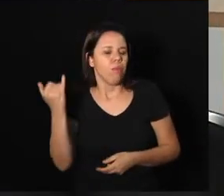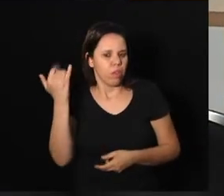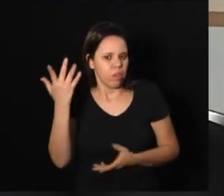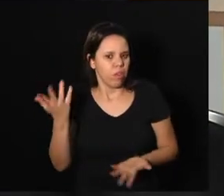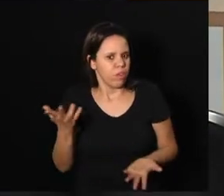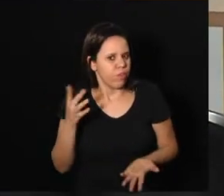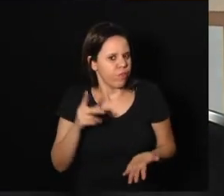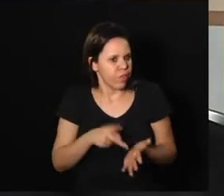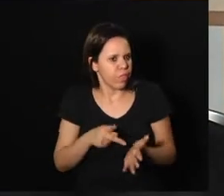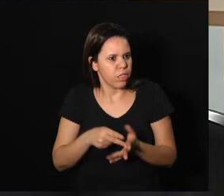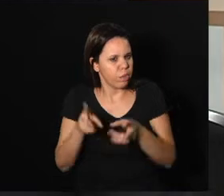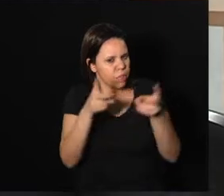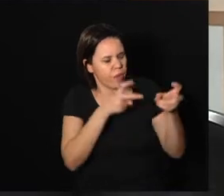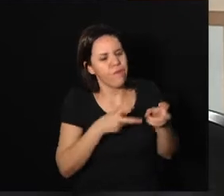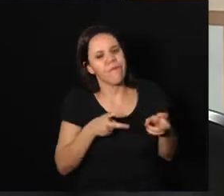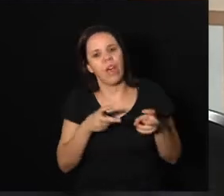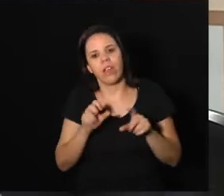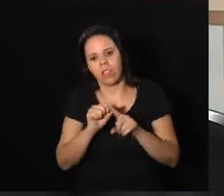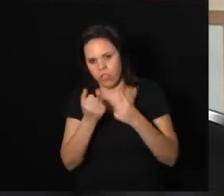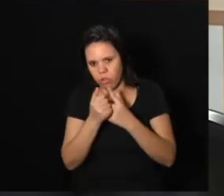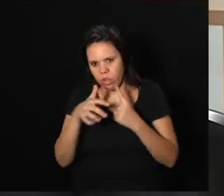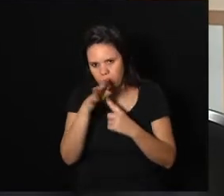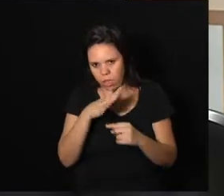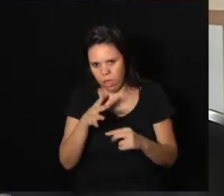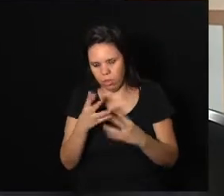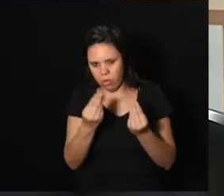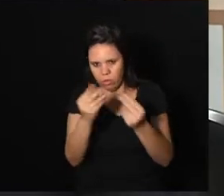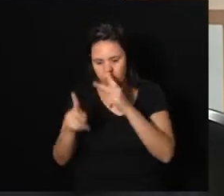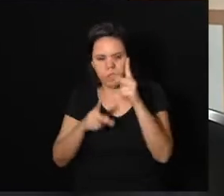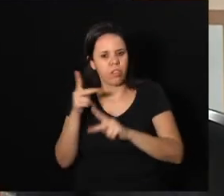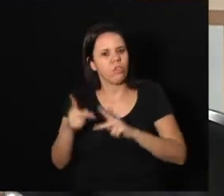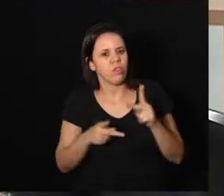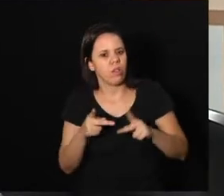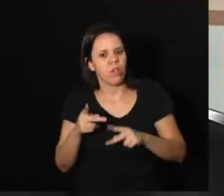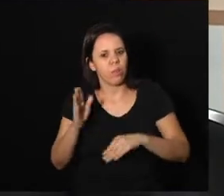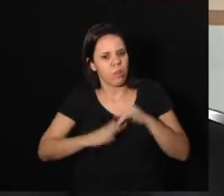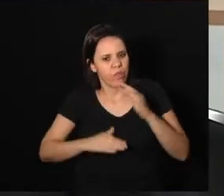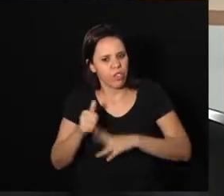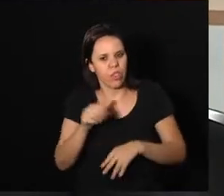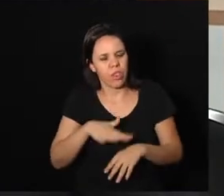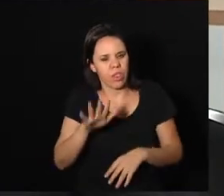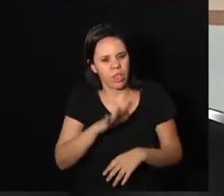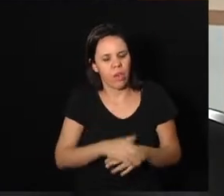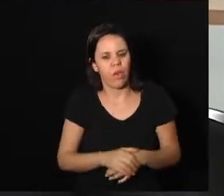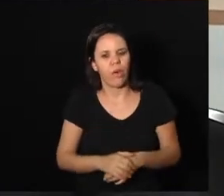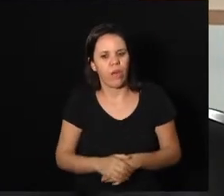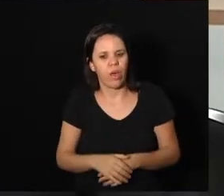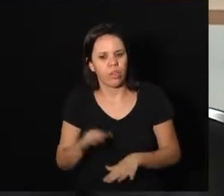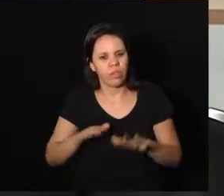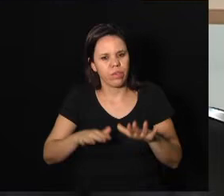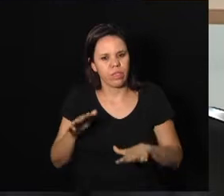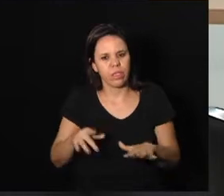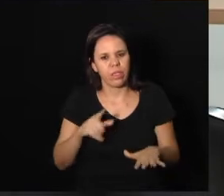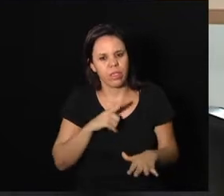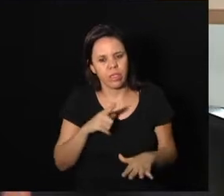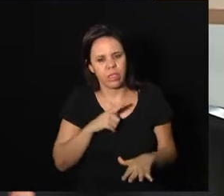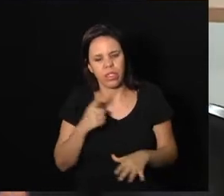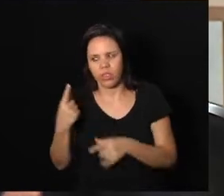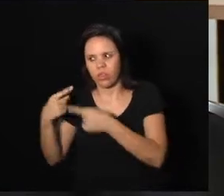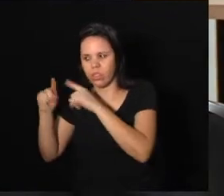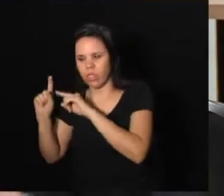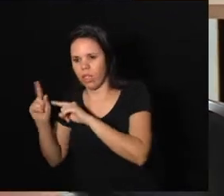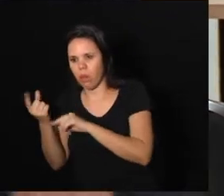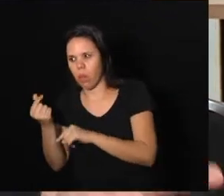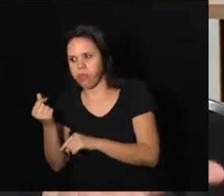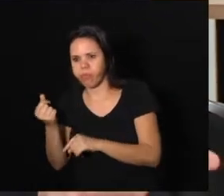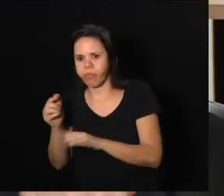sociedade, muitos profissionais que já estão até já renomados, às vezes estão, vamos falar, tem sucesso